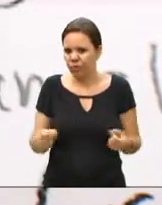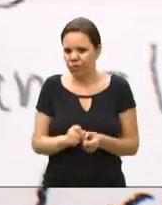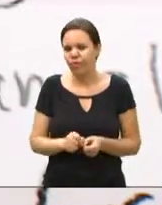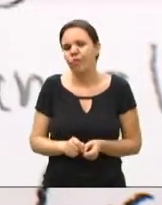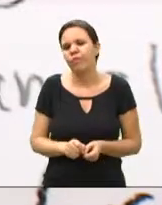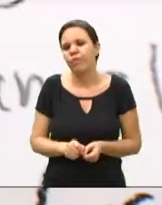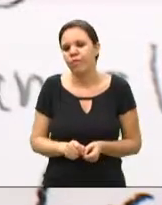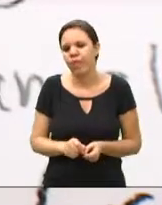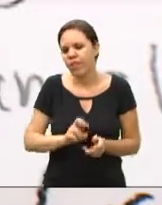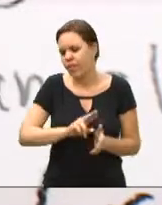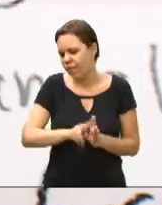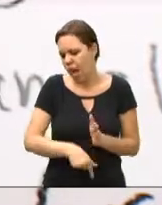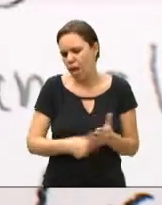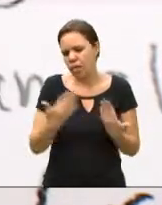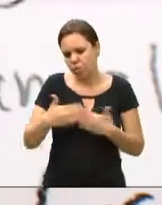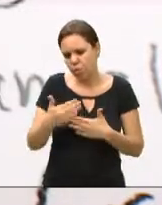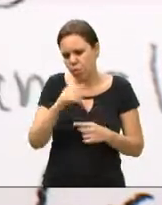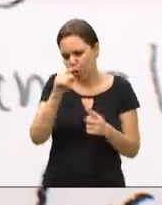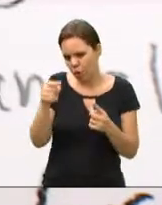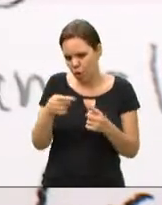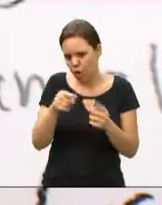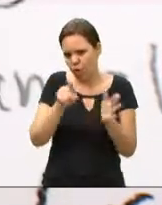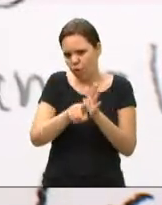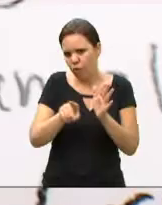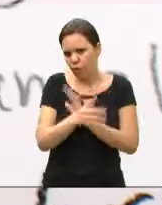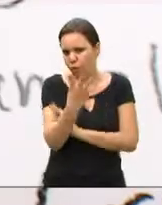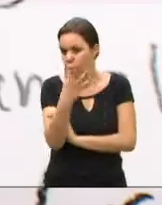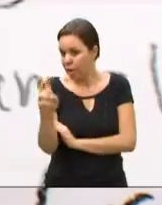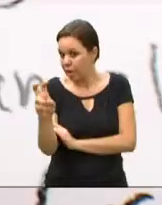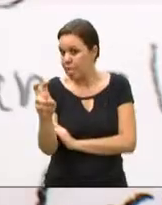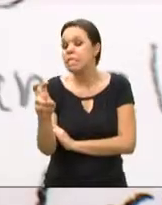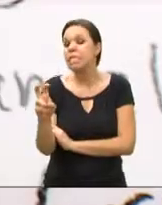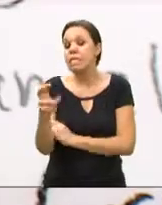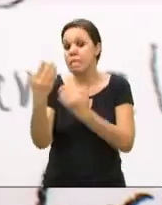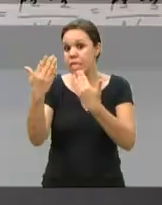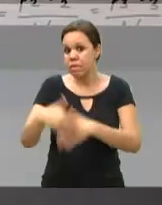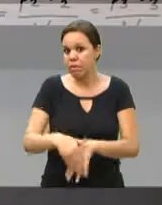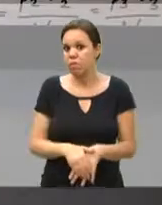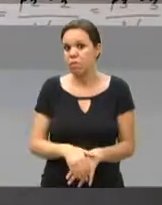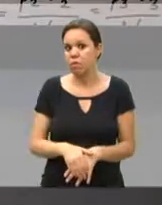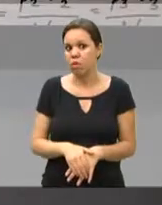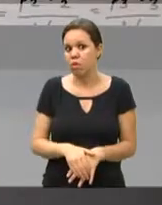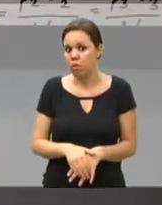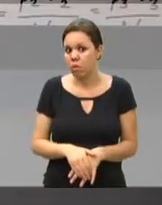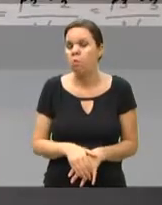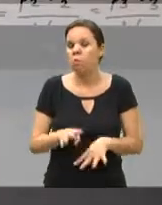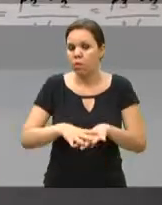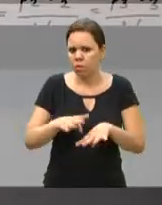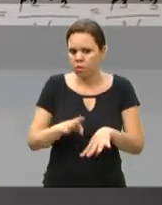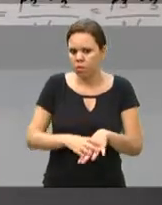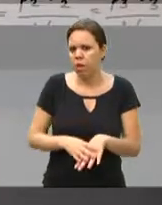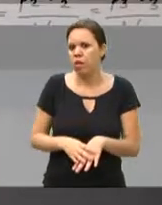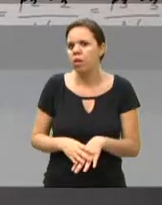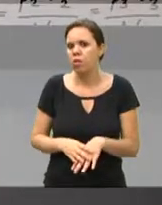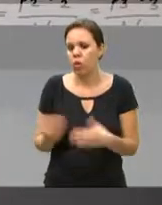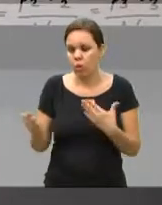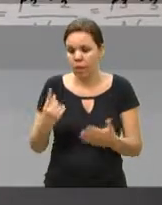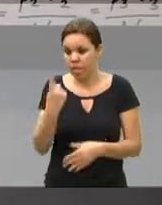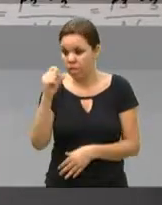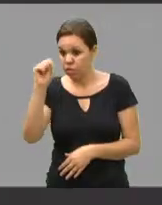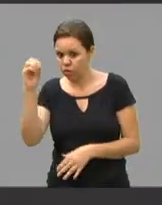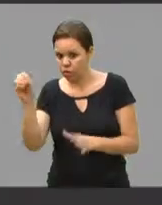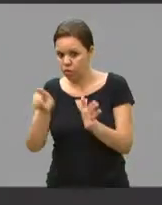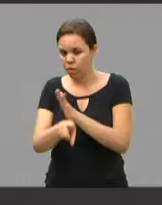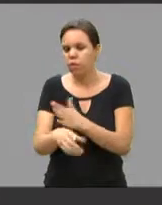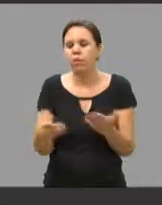quarto das provas, das questões objetivas. São 45 questões das 180. Tem um peso importante. Acaba tendo um peso importante. Uhum. Mas assim,